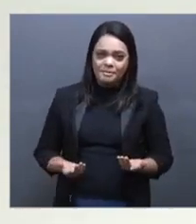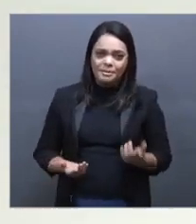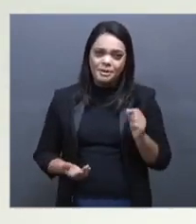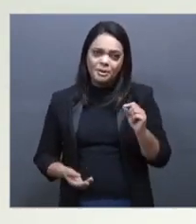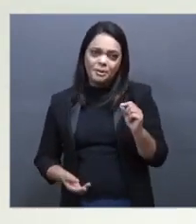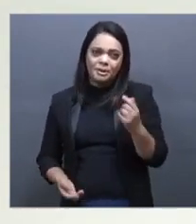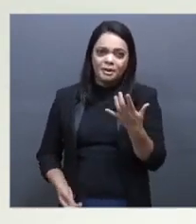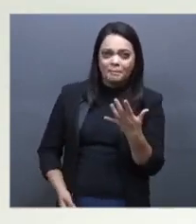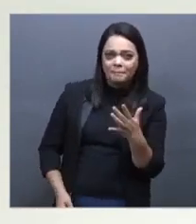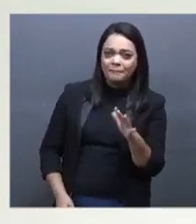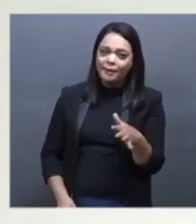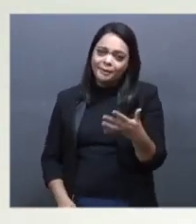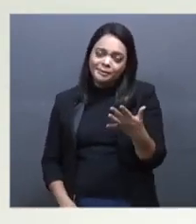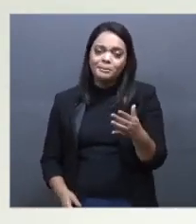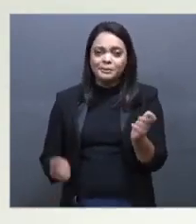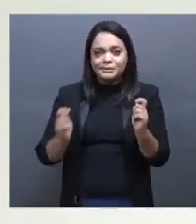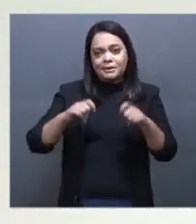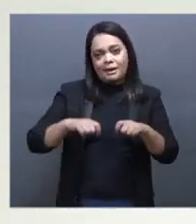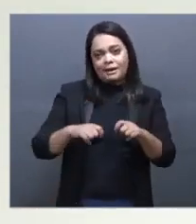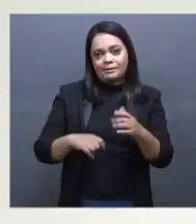mais ou menos suficiente, né?